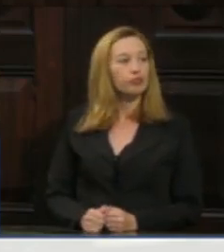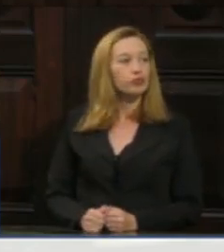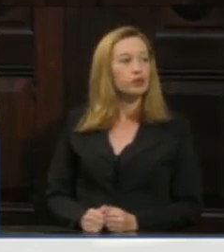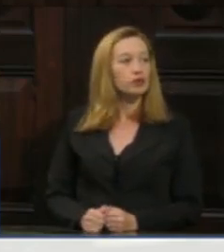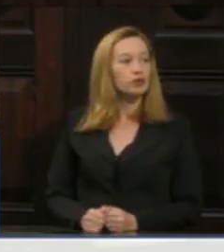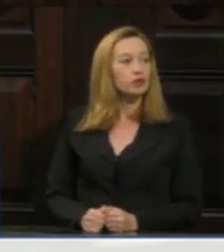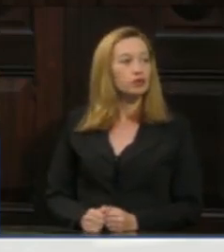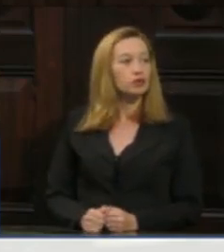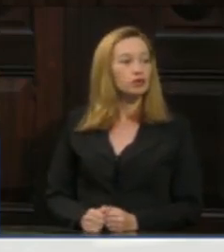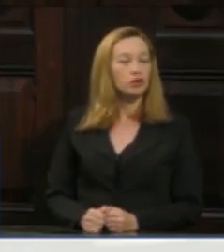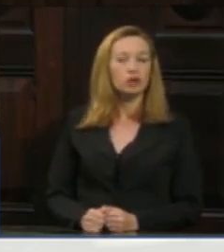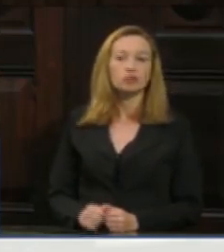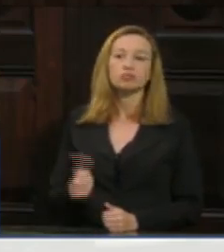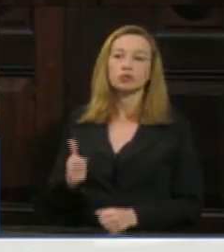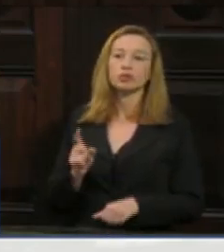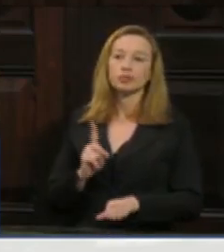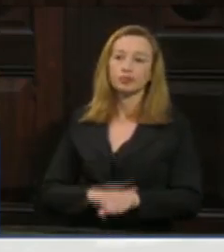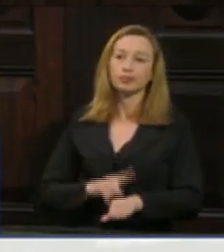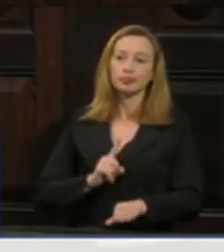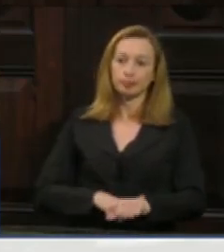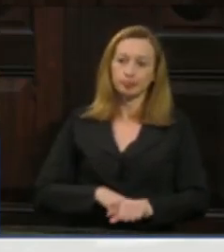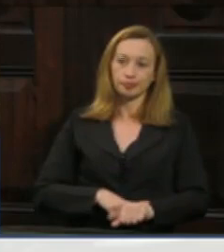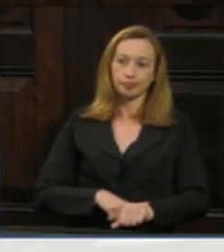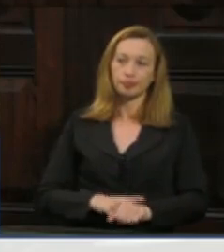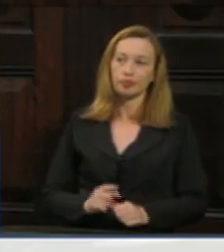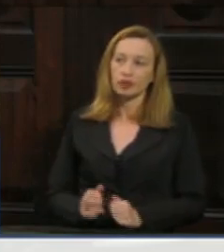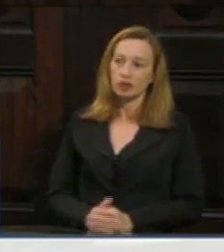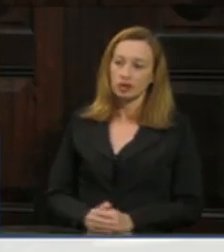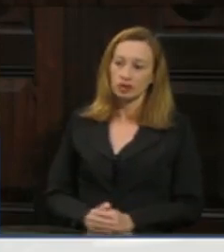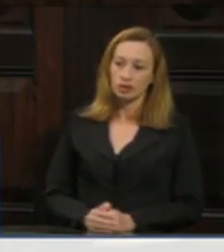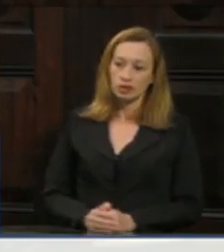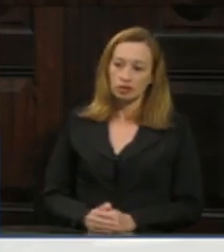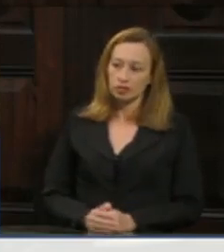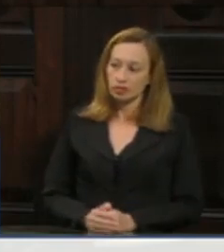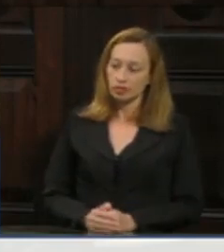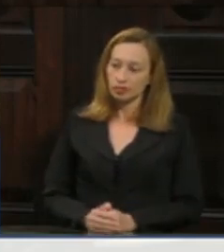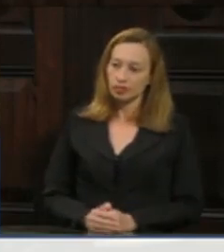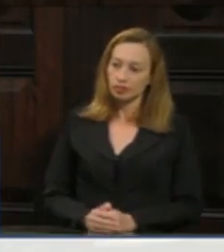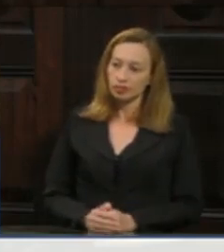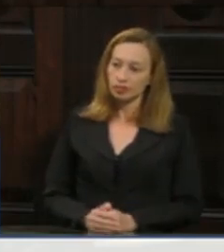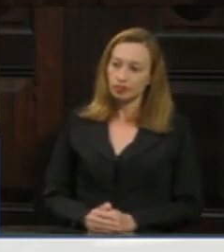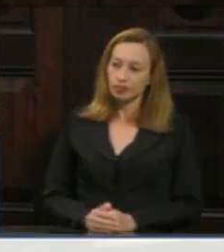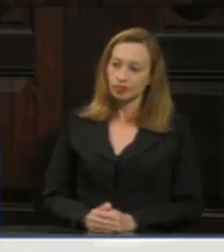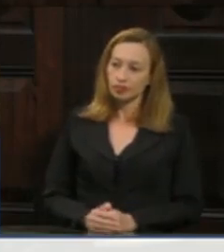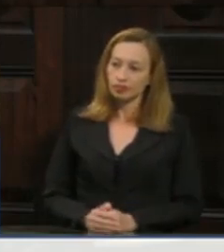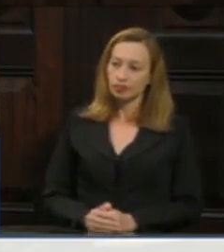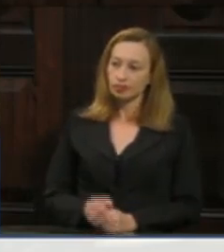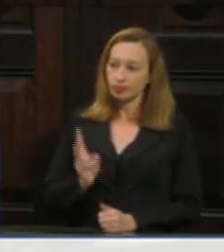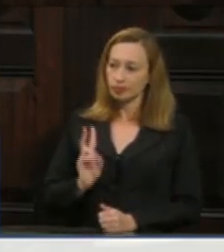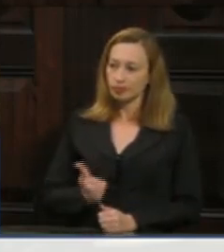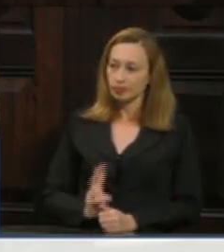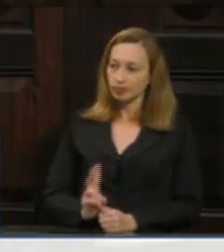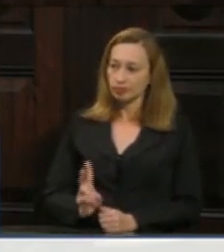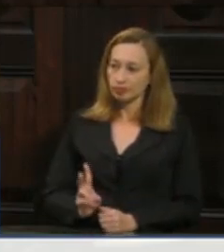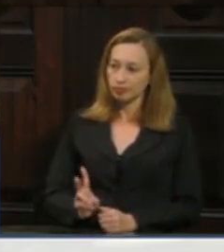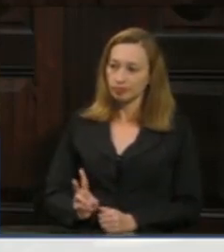momentos muito duros, pela grave crise